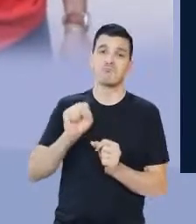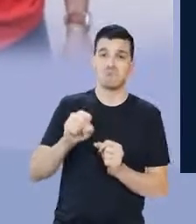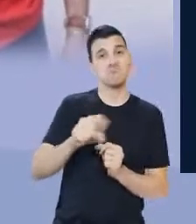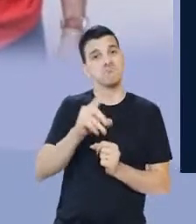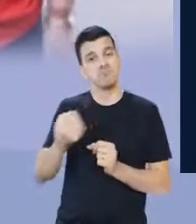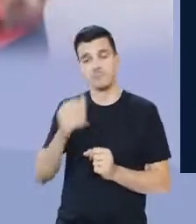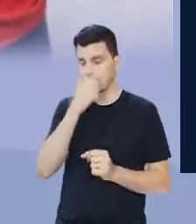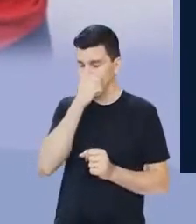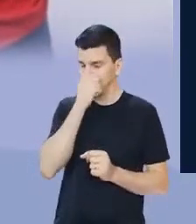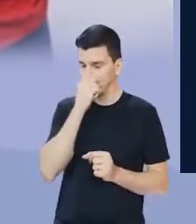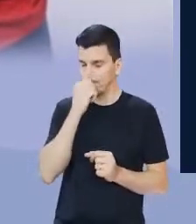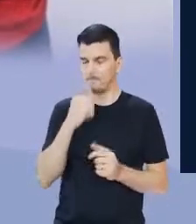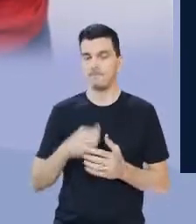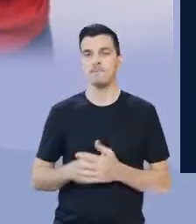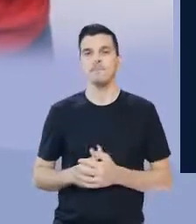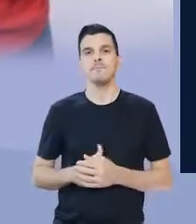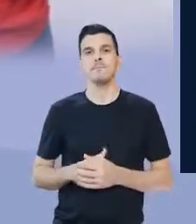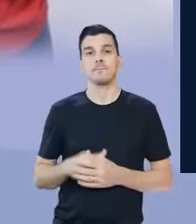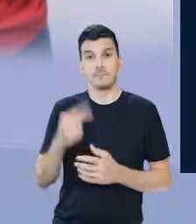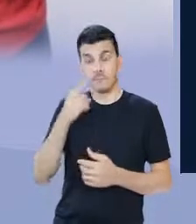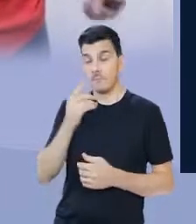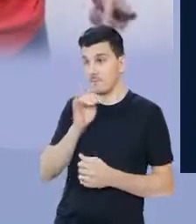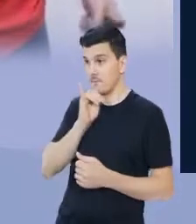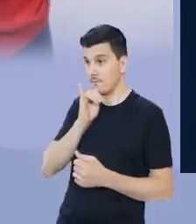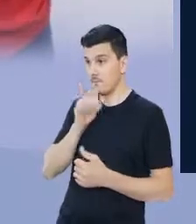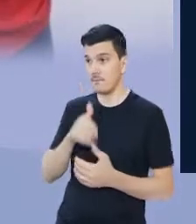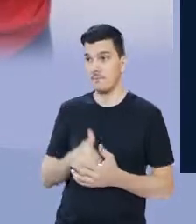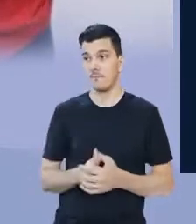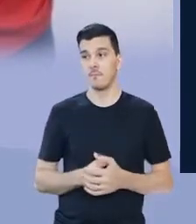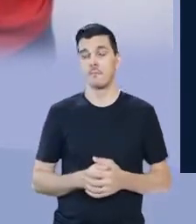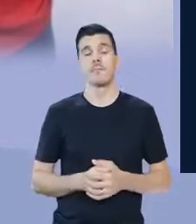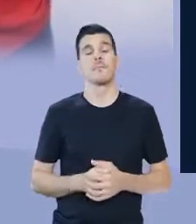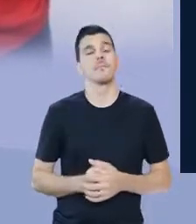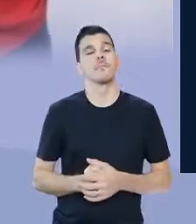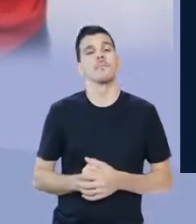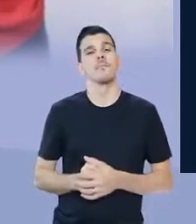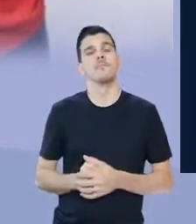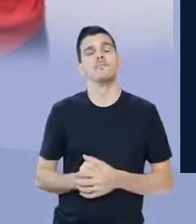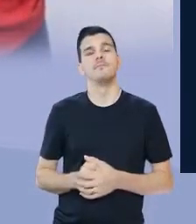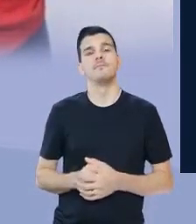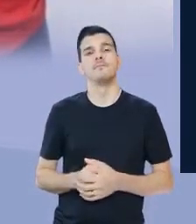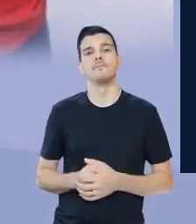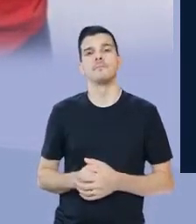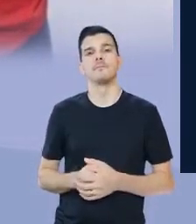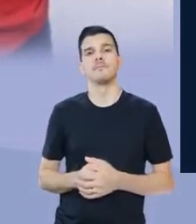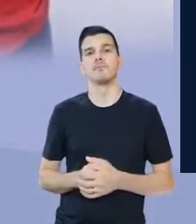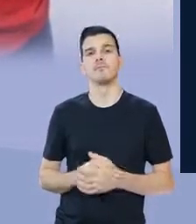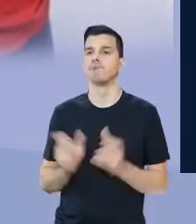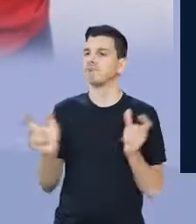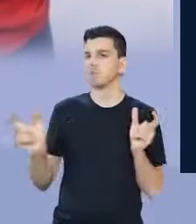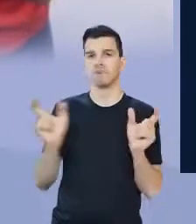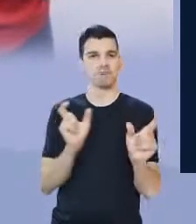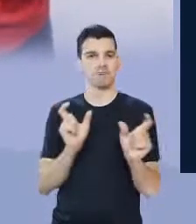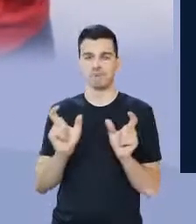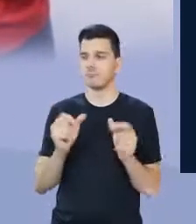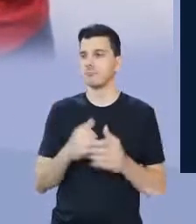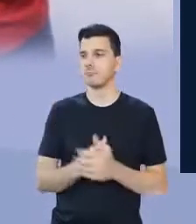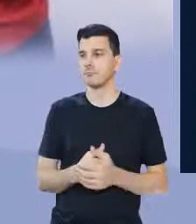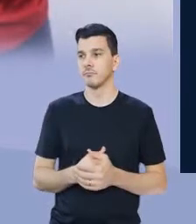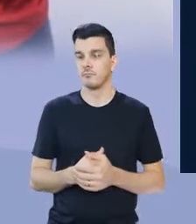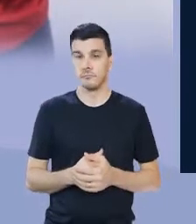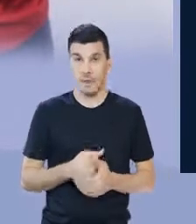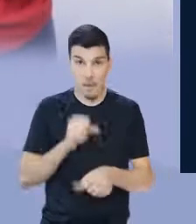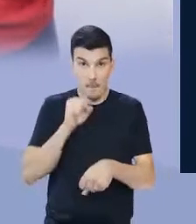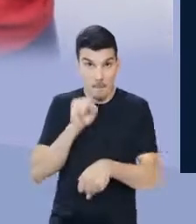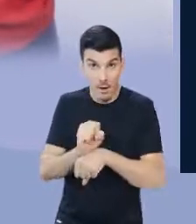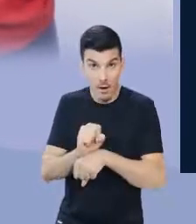Então did not ou didn't. Vamos olhar exemplos. I spoke English yesterday. I didn't speak English yesterday. Para aí